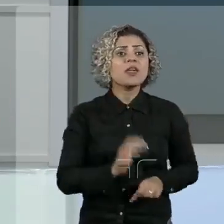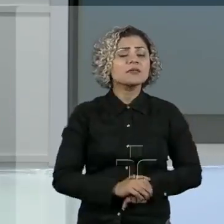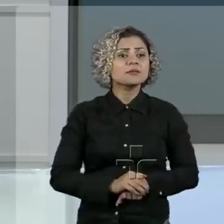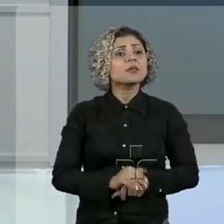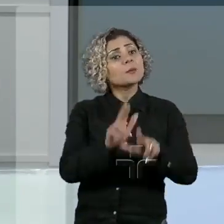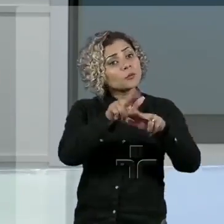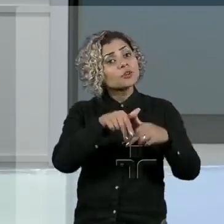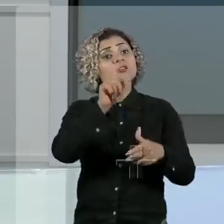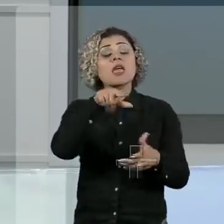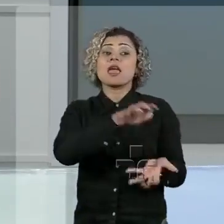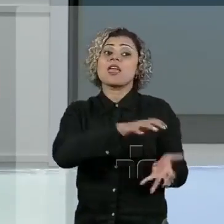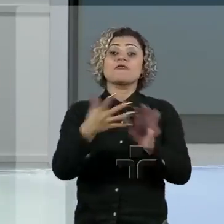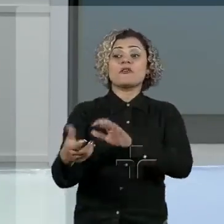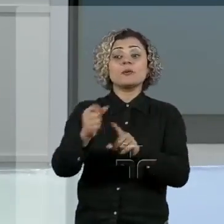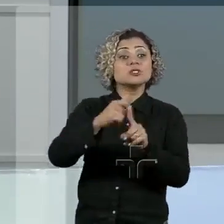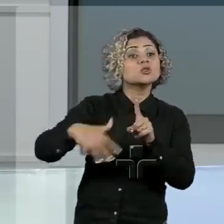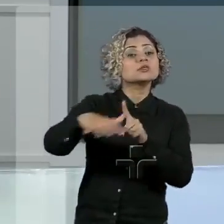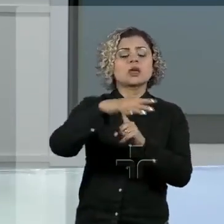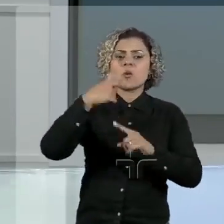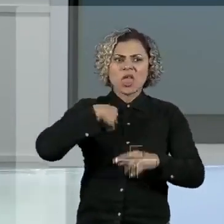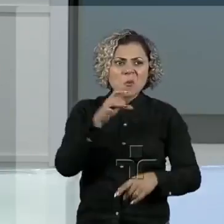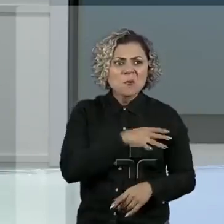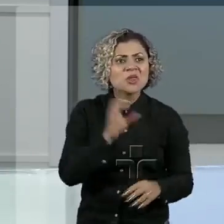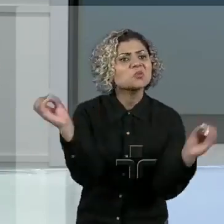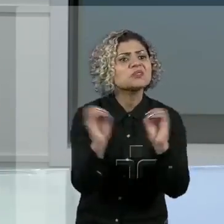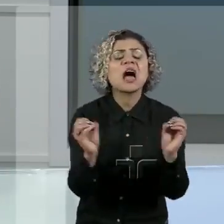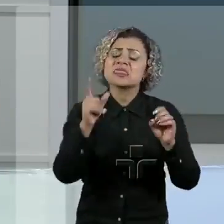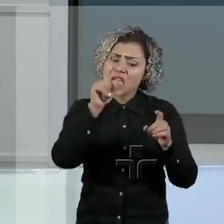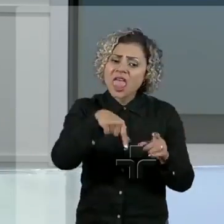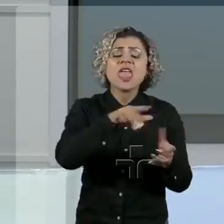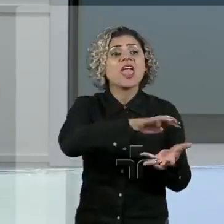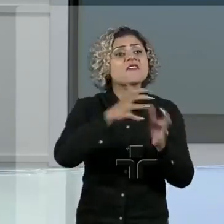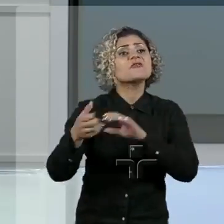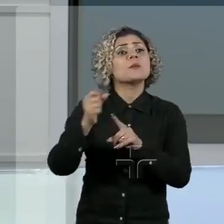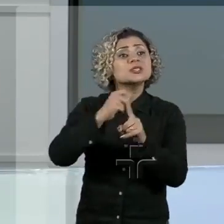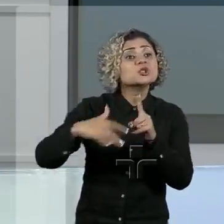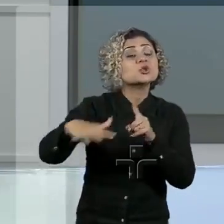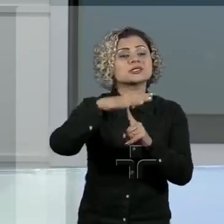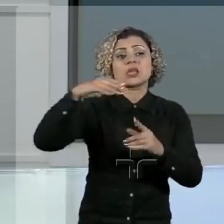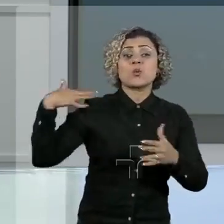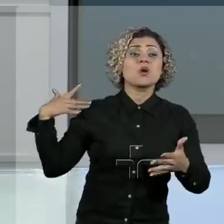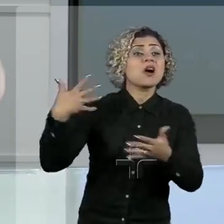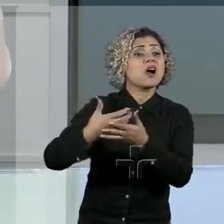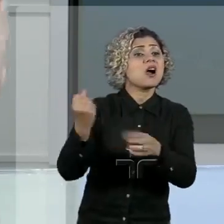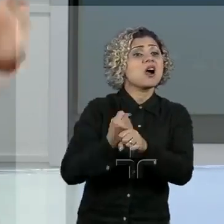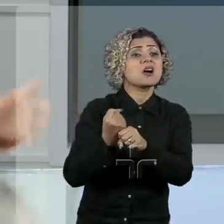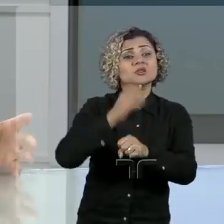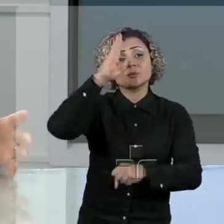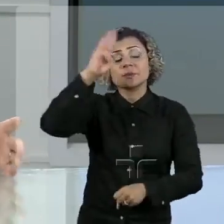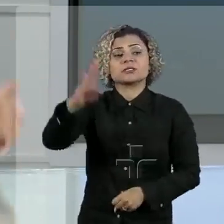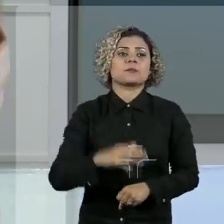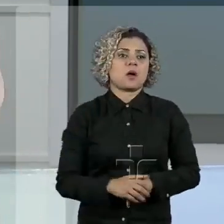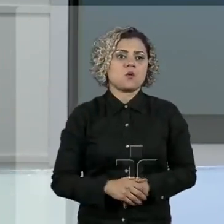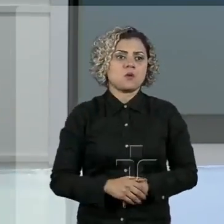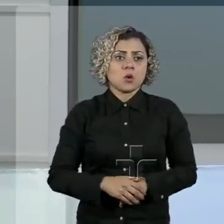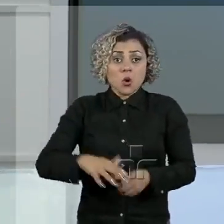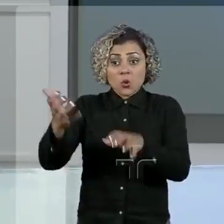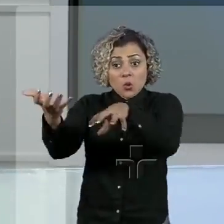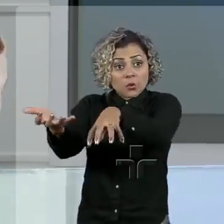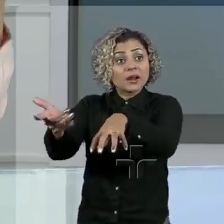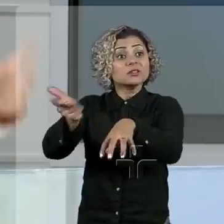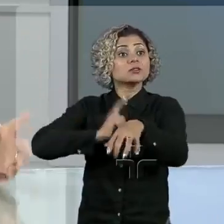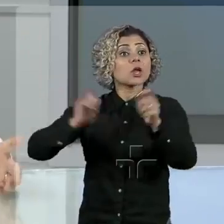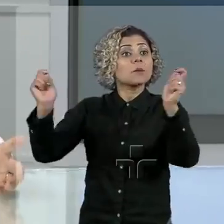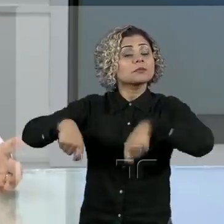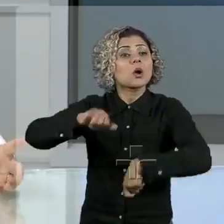maior reforma social, falo isso sem medo, é a maior reforma social dos últimos tempos. O Congresso tem a chance